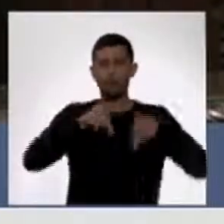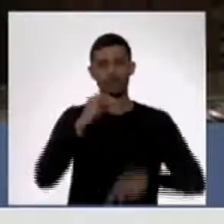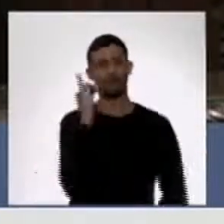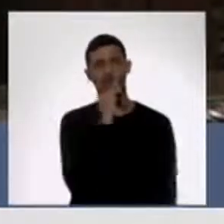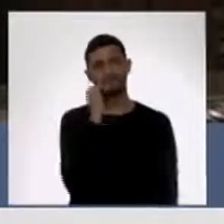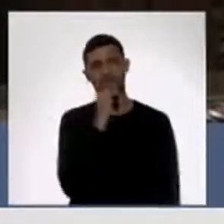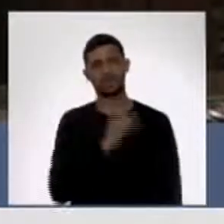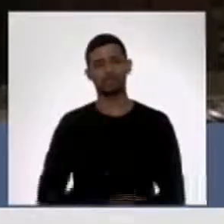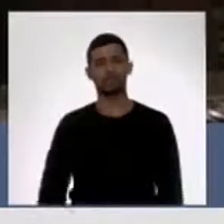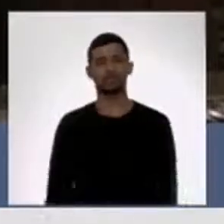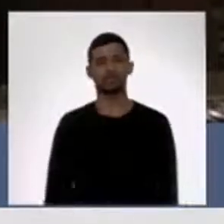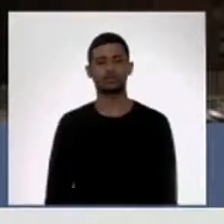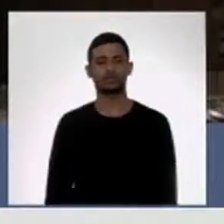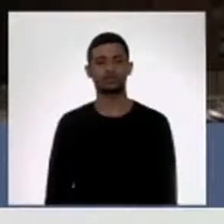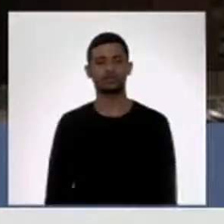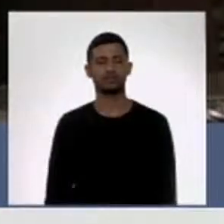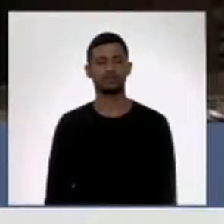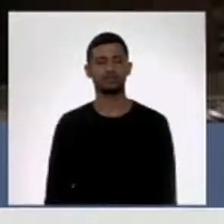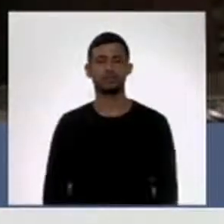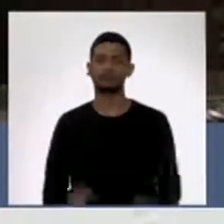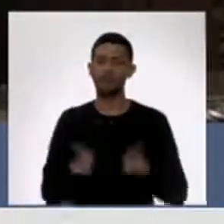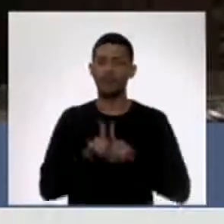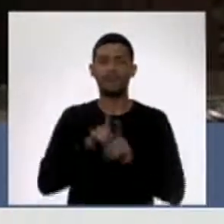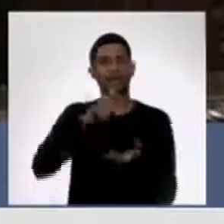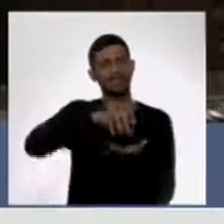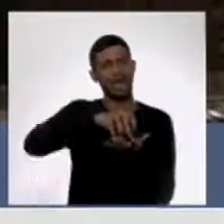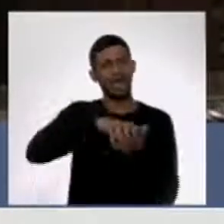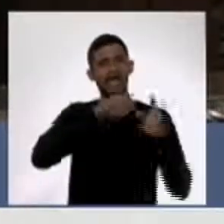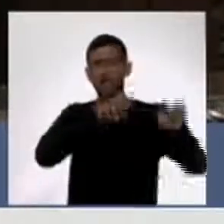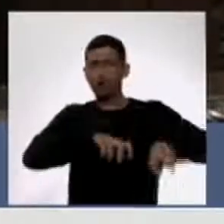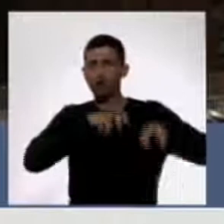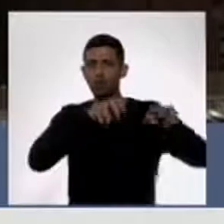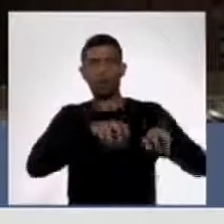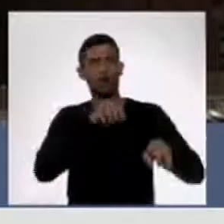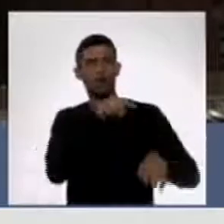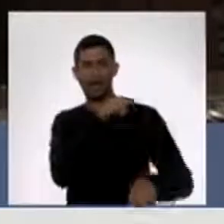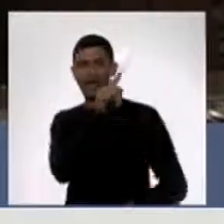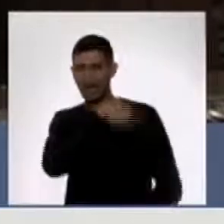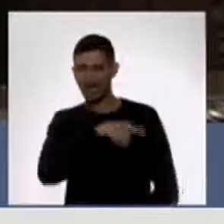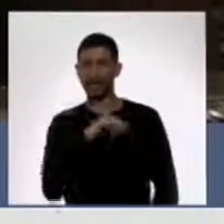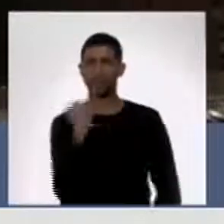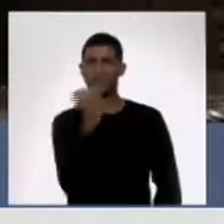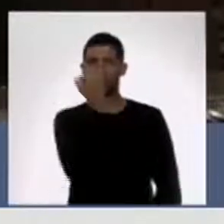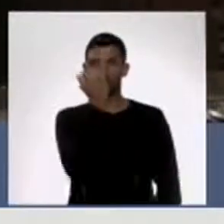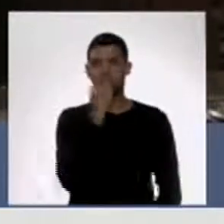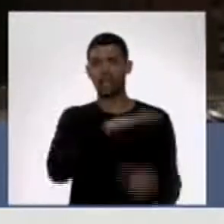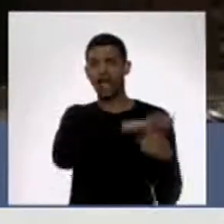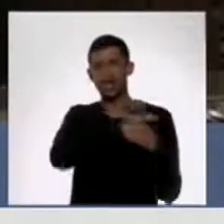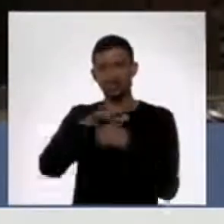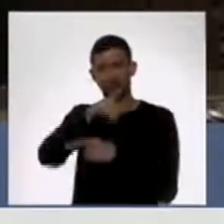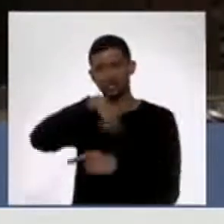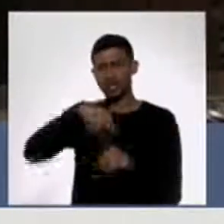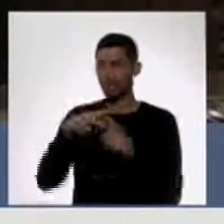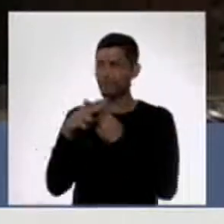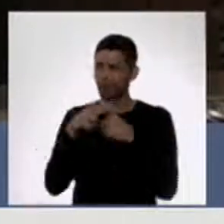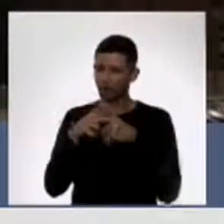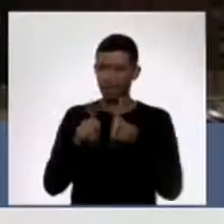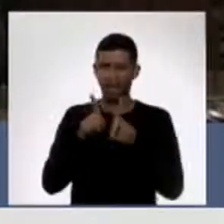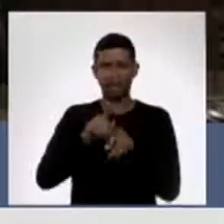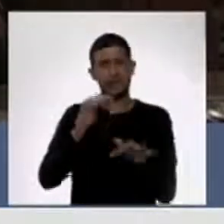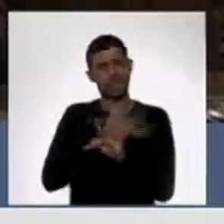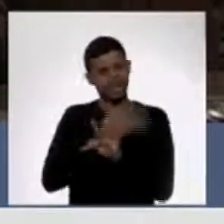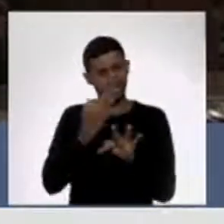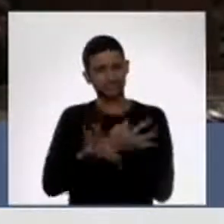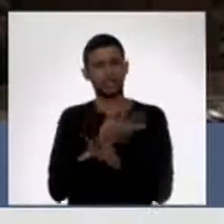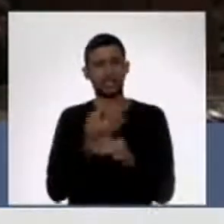fluminense, bem como na área rural, tão importante para a manutenção e resistência,